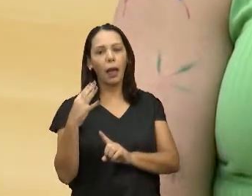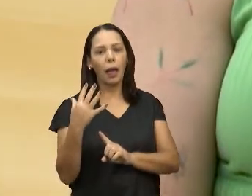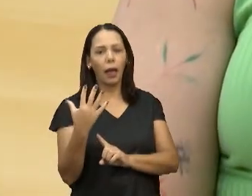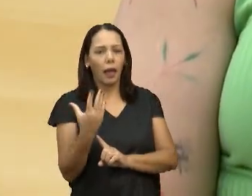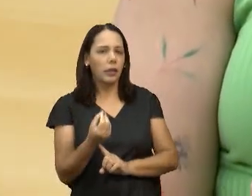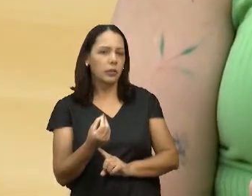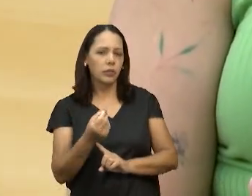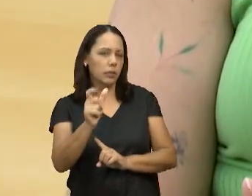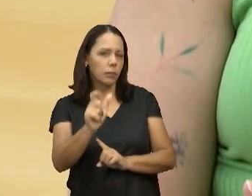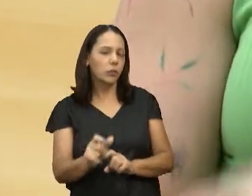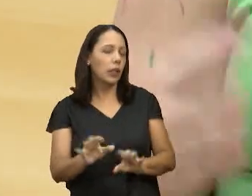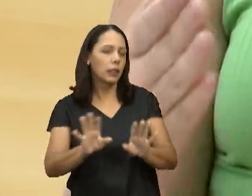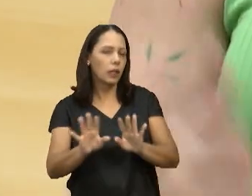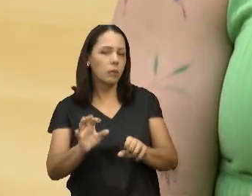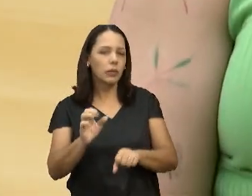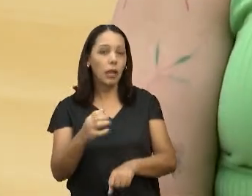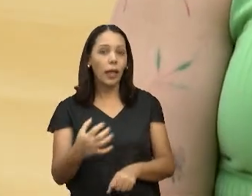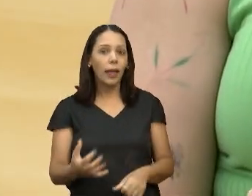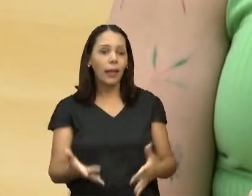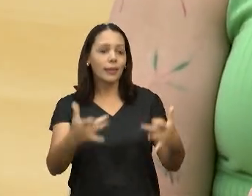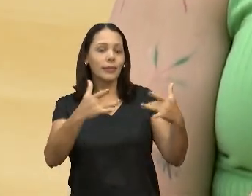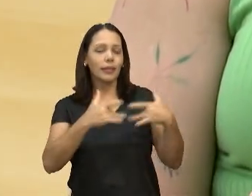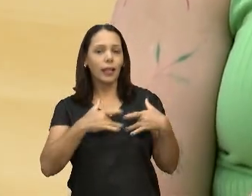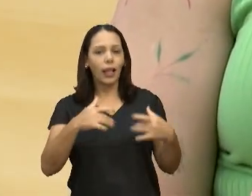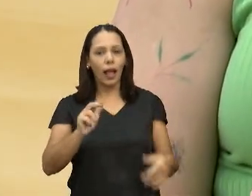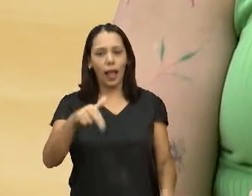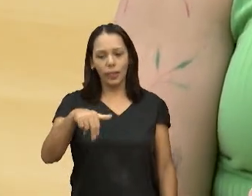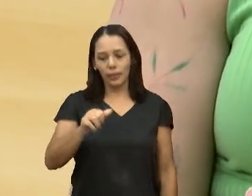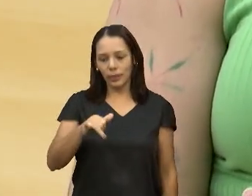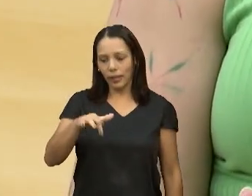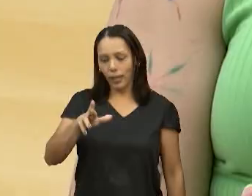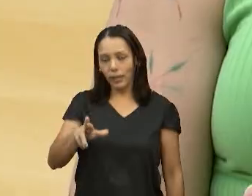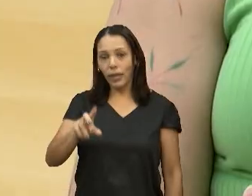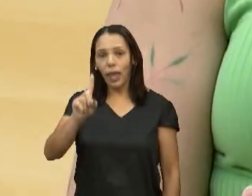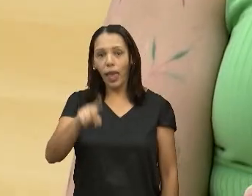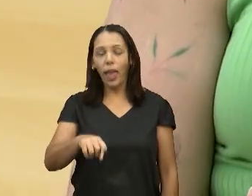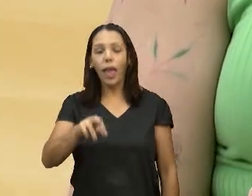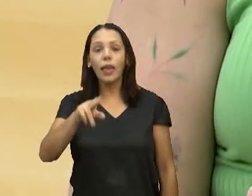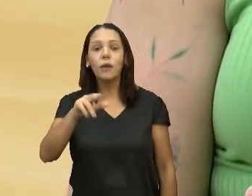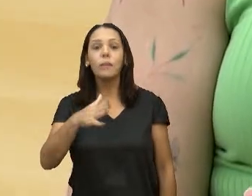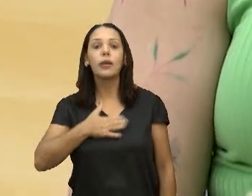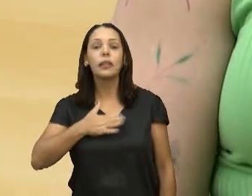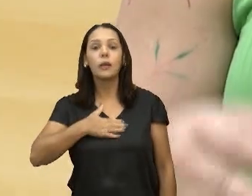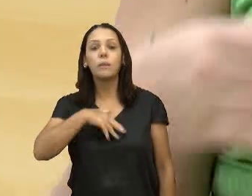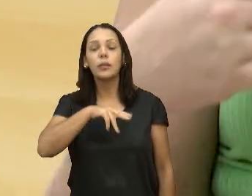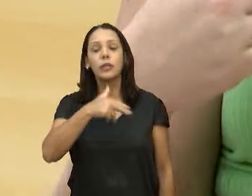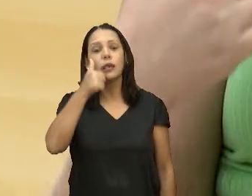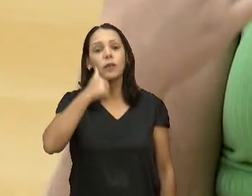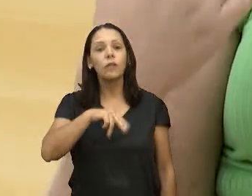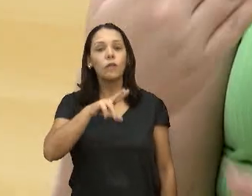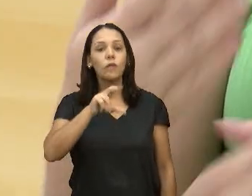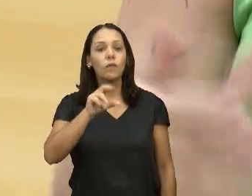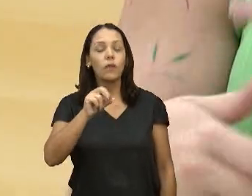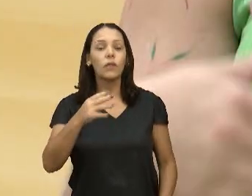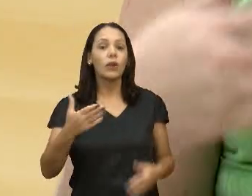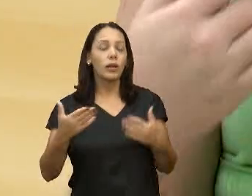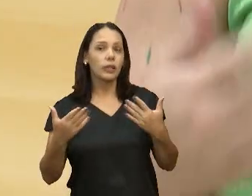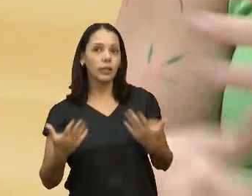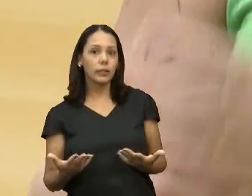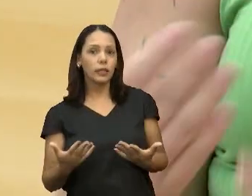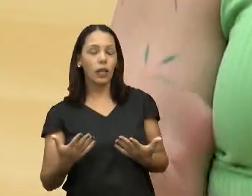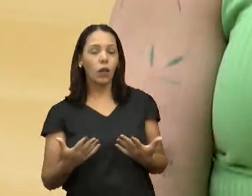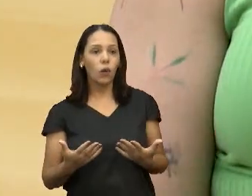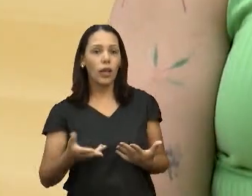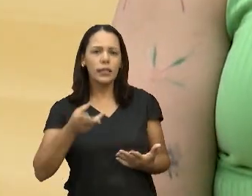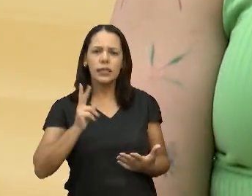mais afetiva. A dona Nair, que é a mãe do Guarana, é irmã da minha avó. Então, eu